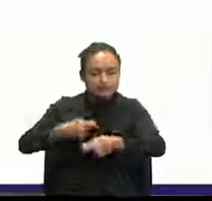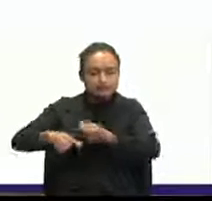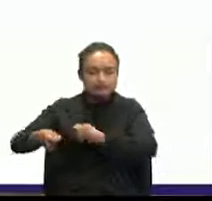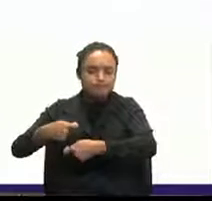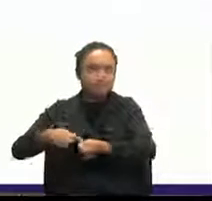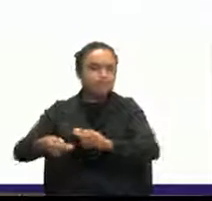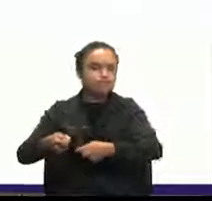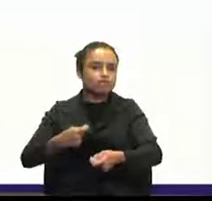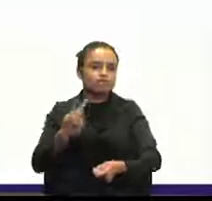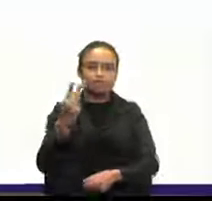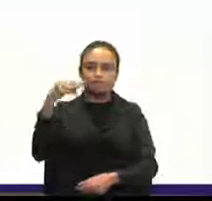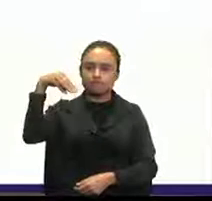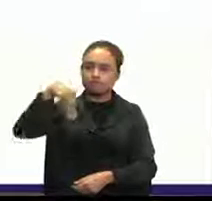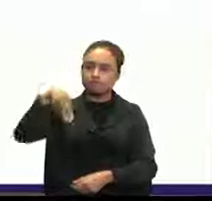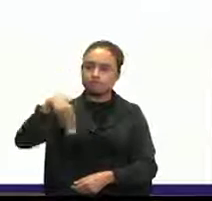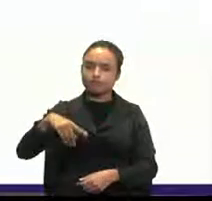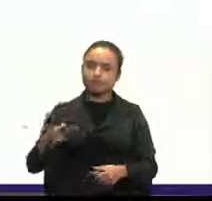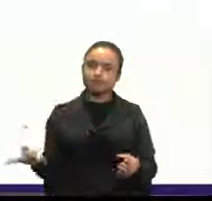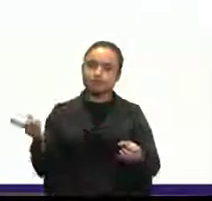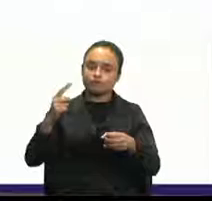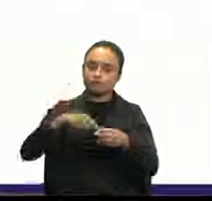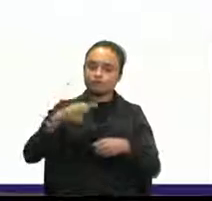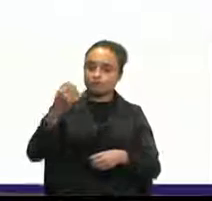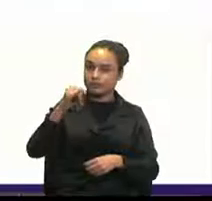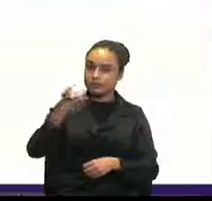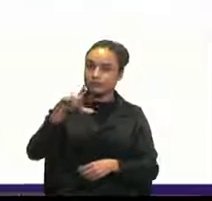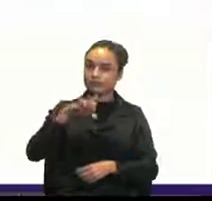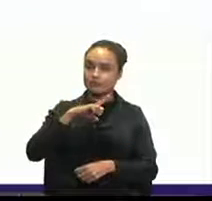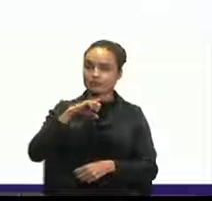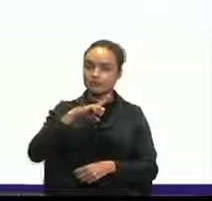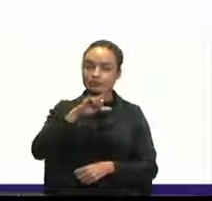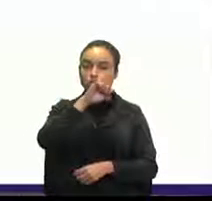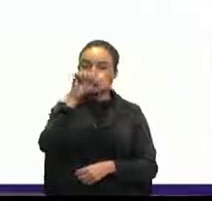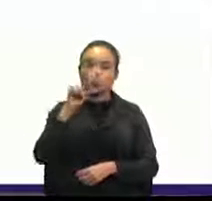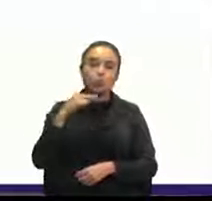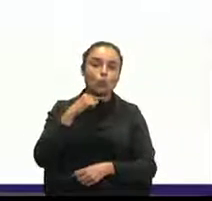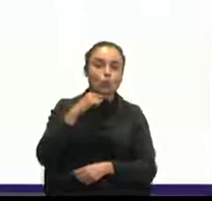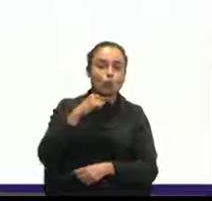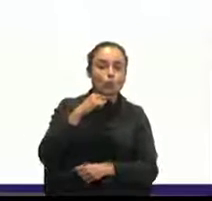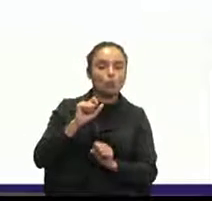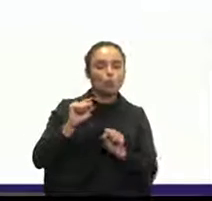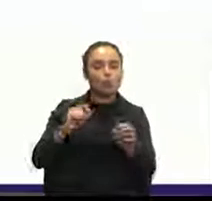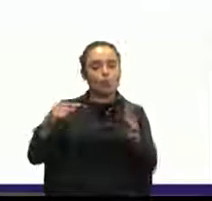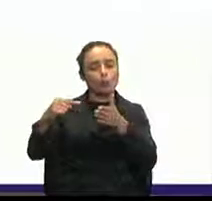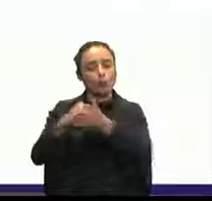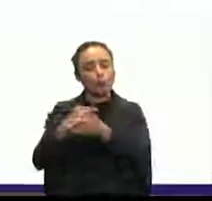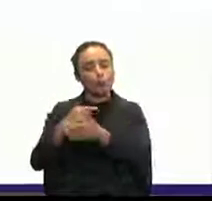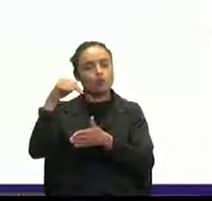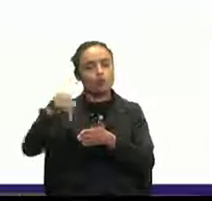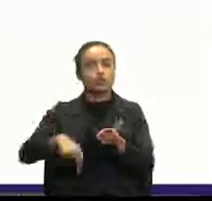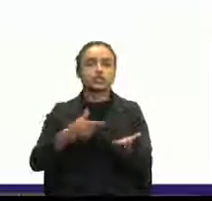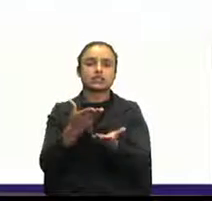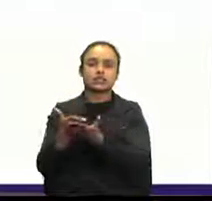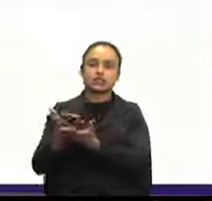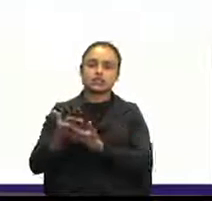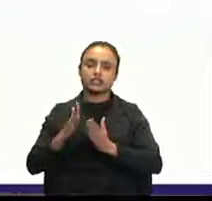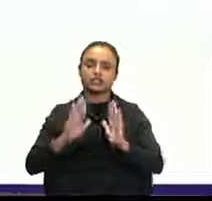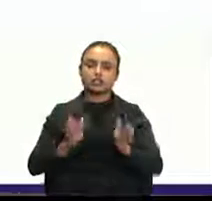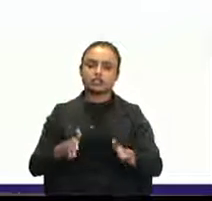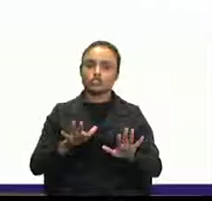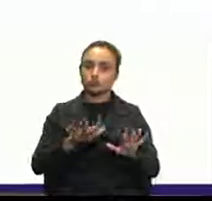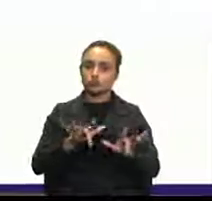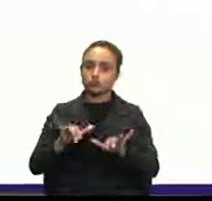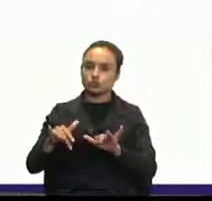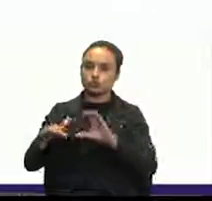rodar dois minutinhos daqui a pouco a gente volta se você tiver dúvida as perguntas da aula já vai encaminhando suas